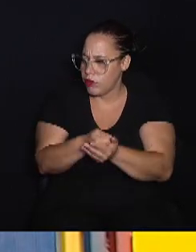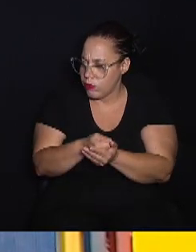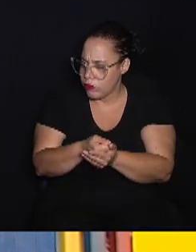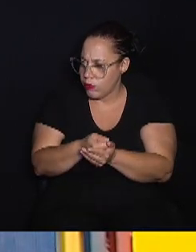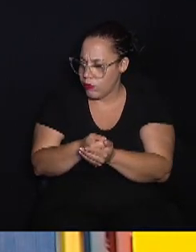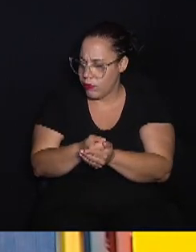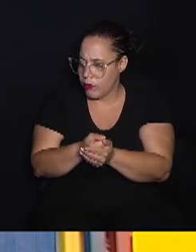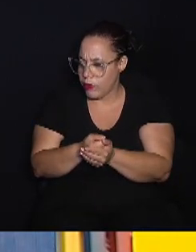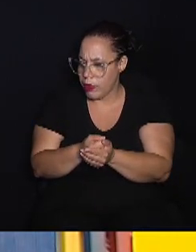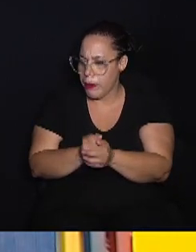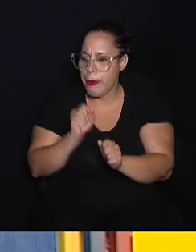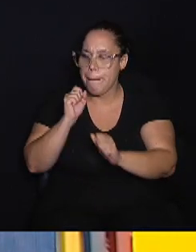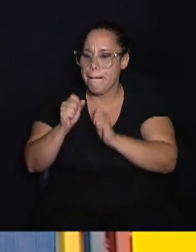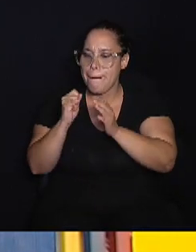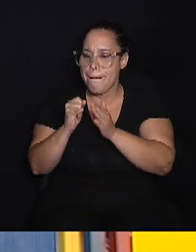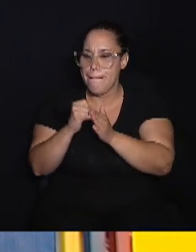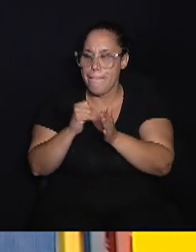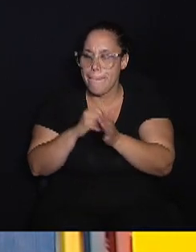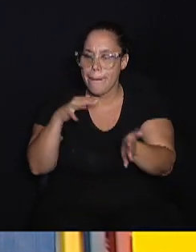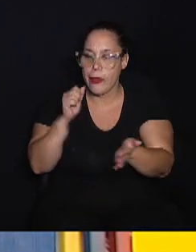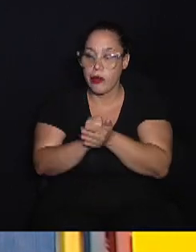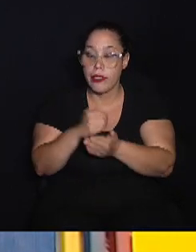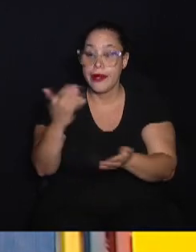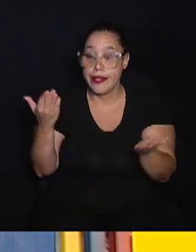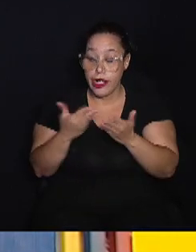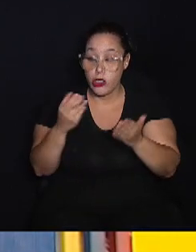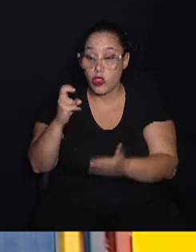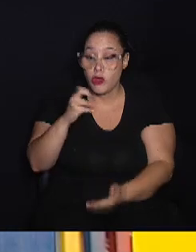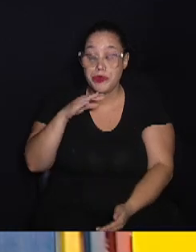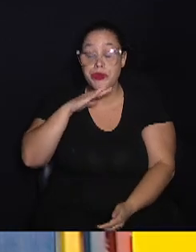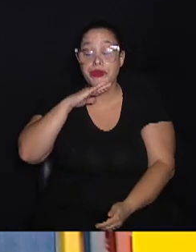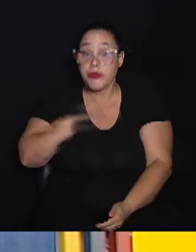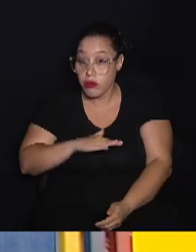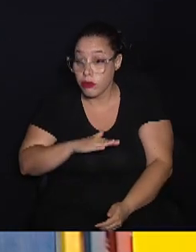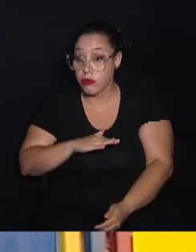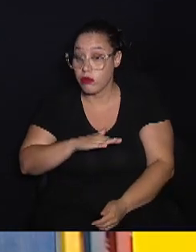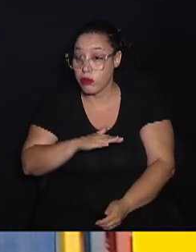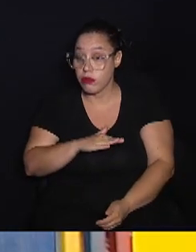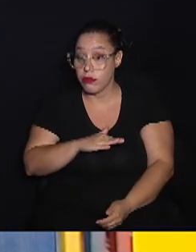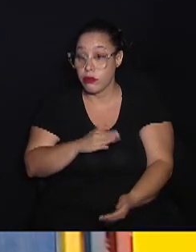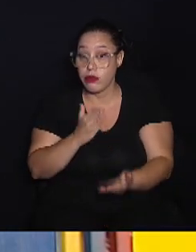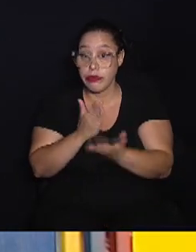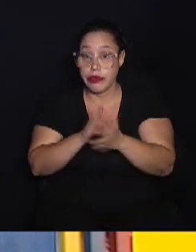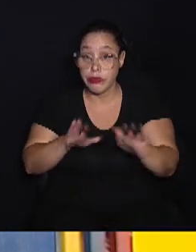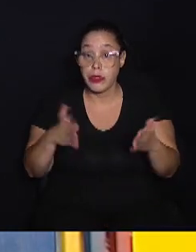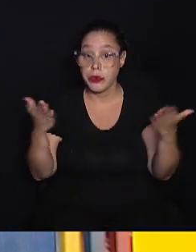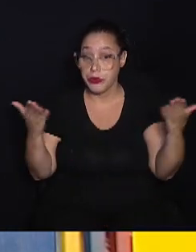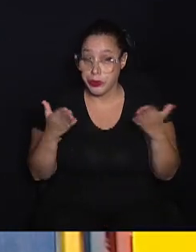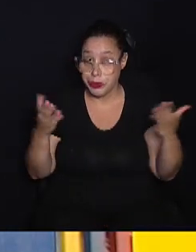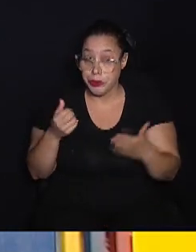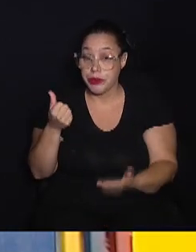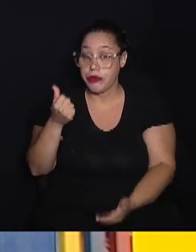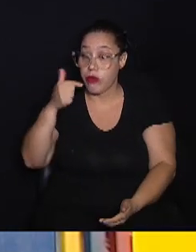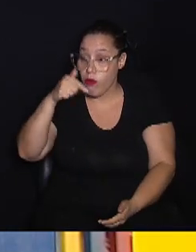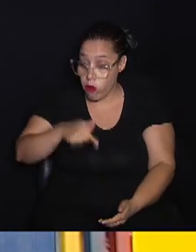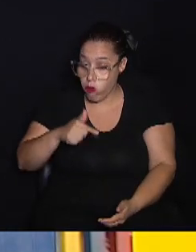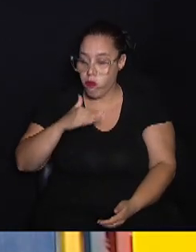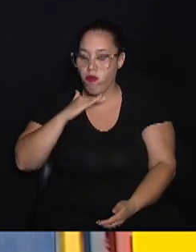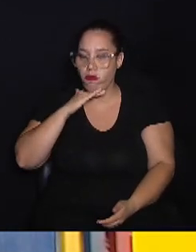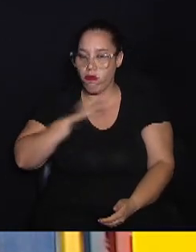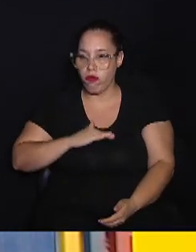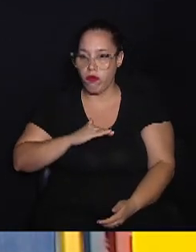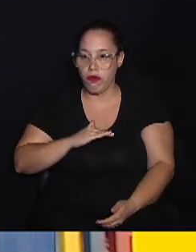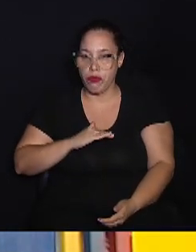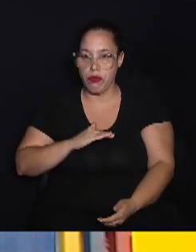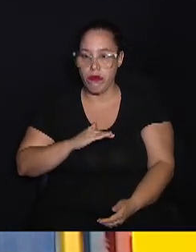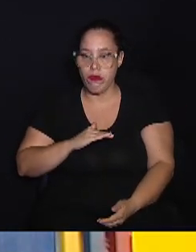prazo para realizar o cadastro Inicial é até hoje às 5 horas da tarde né exatamente nós concluímos essa etapa hoje às 17 horas né Eh